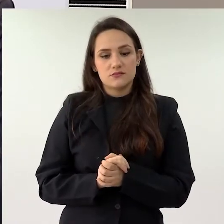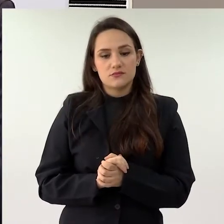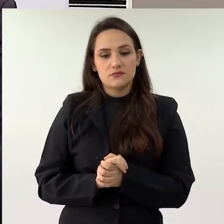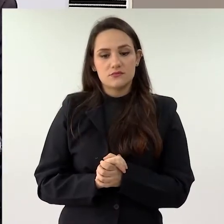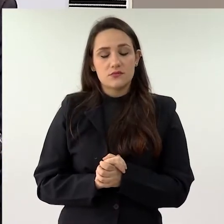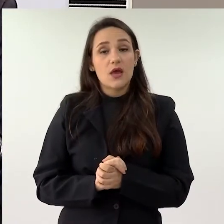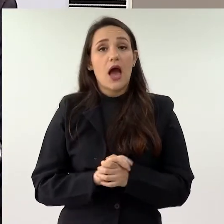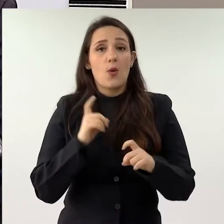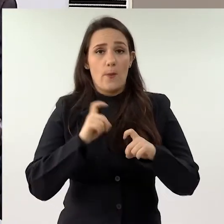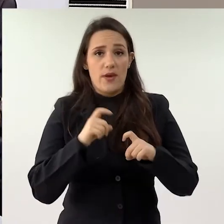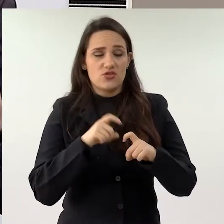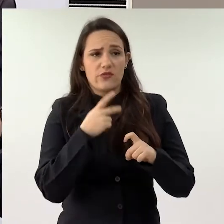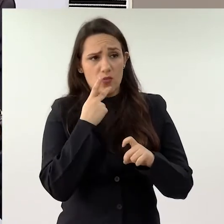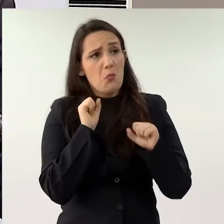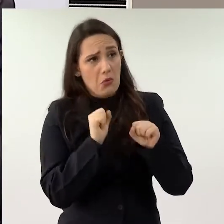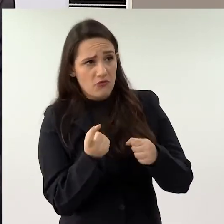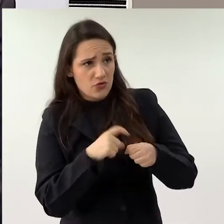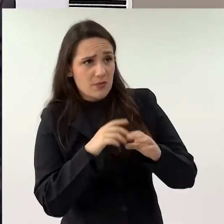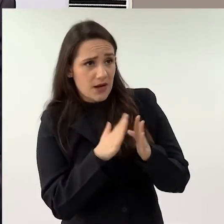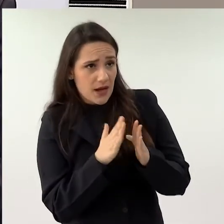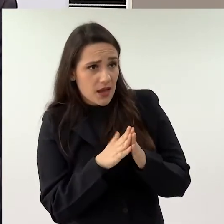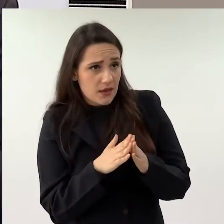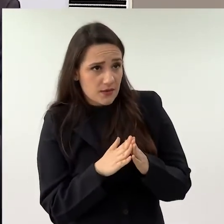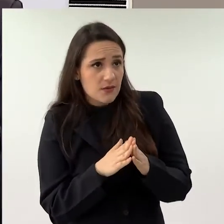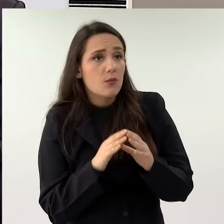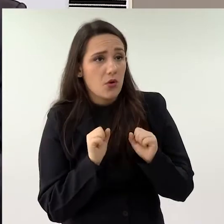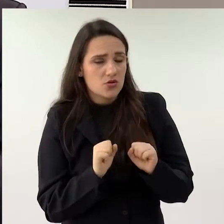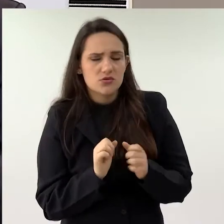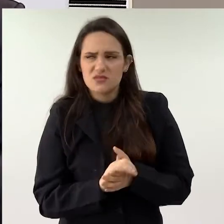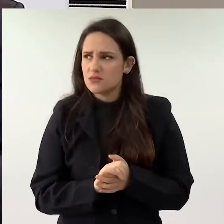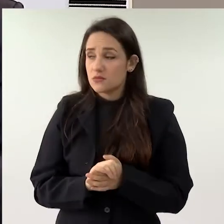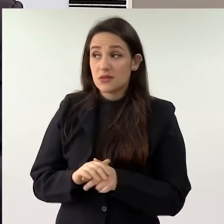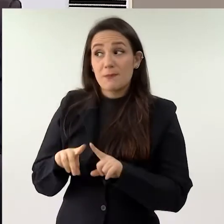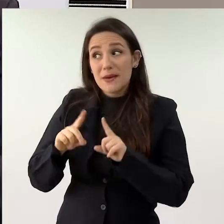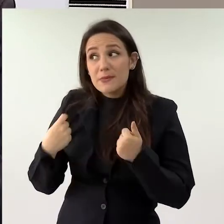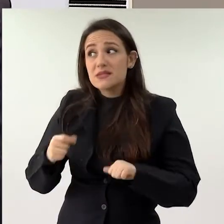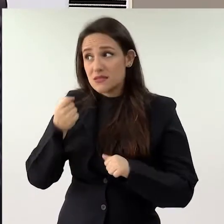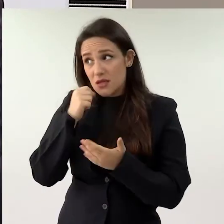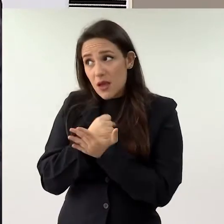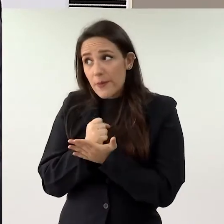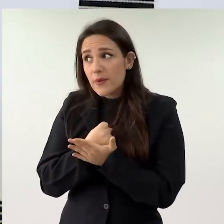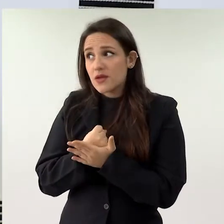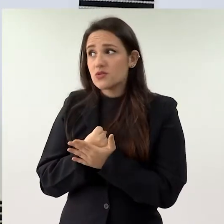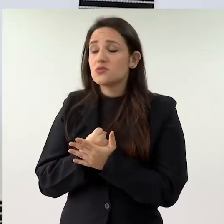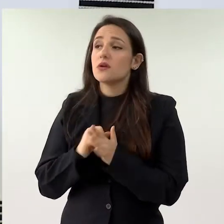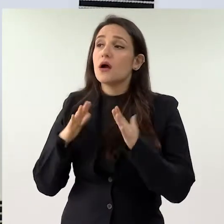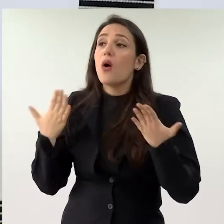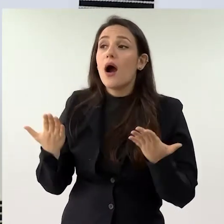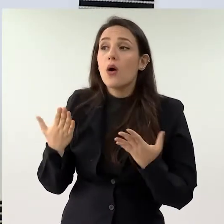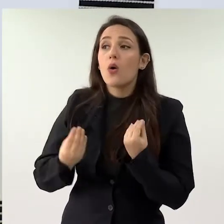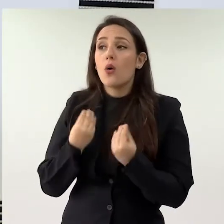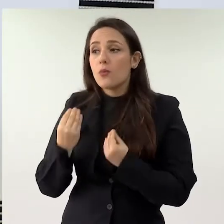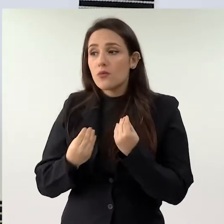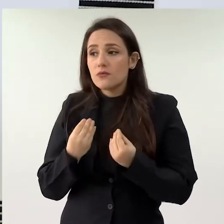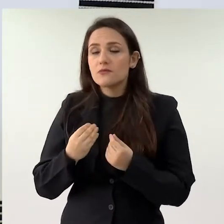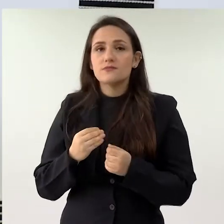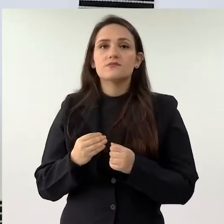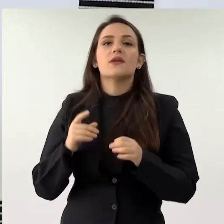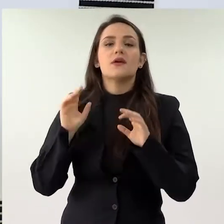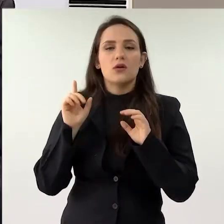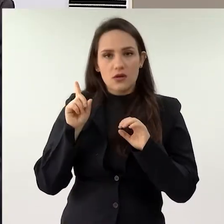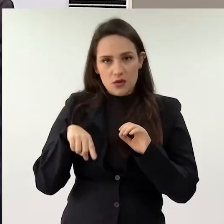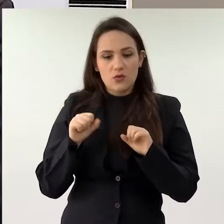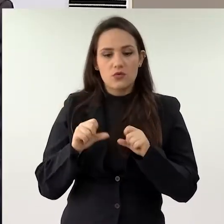se o senhor disser para mim que o procedimento é esse. A medicação é essa e você vai tratar em casa com esse oxímetro